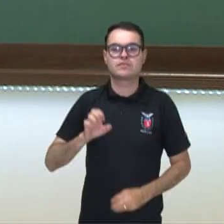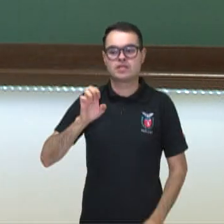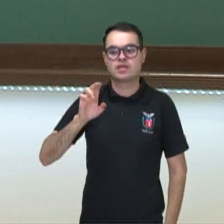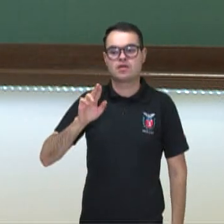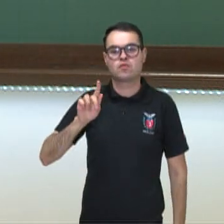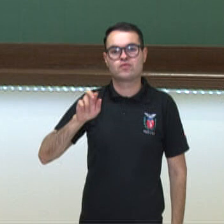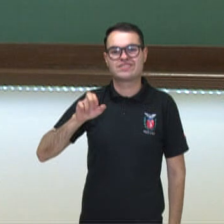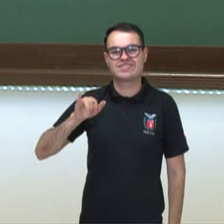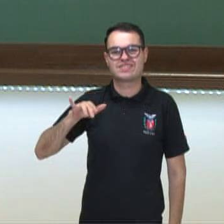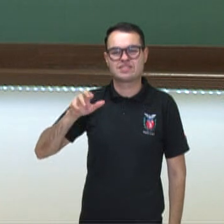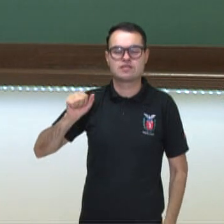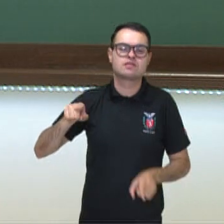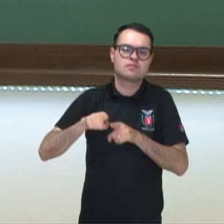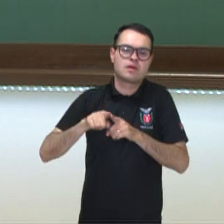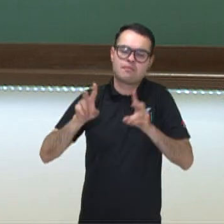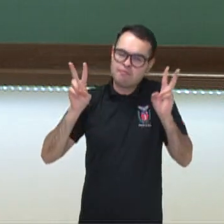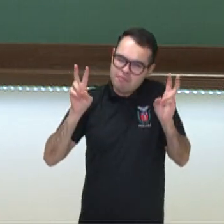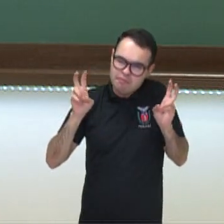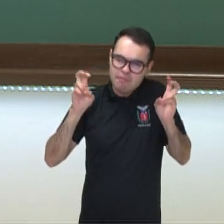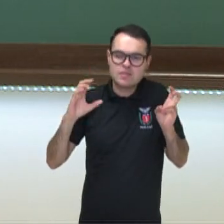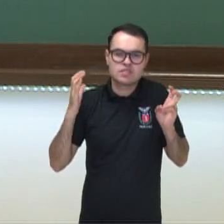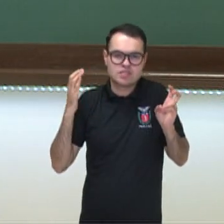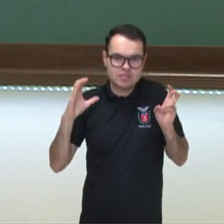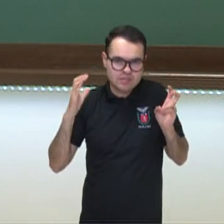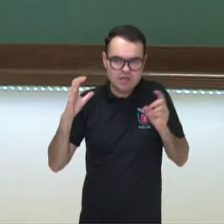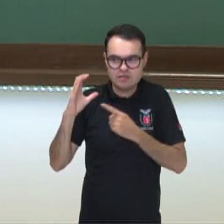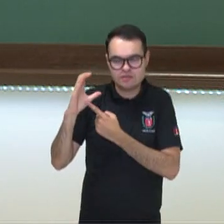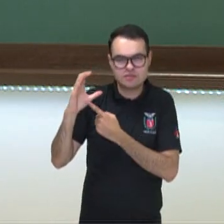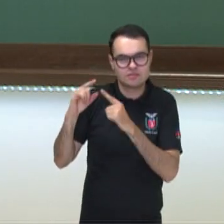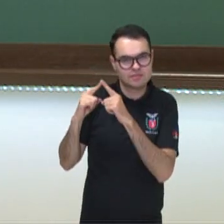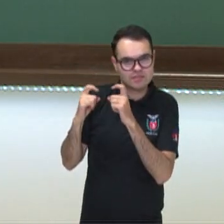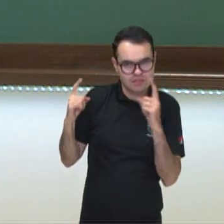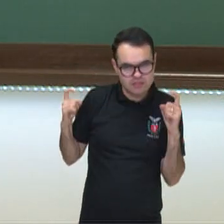foi uma suposta ciência, mas muito